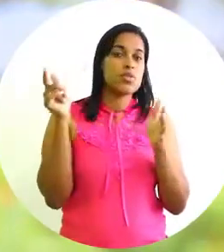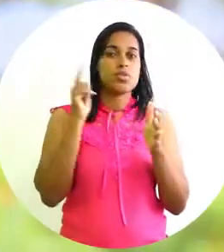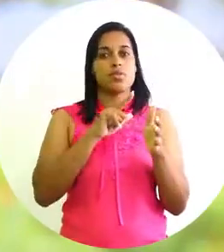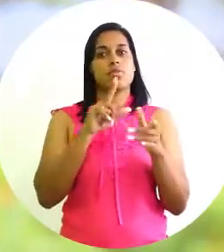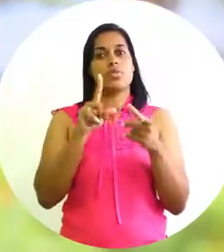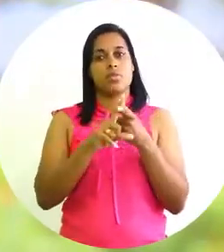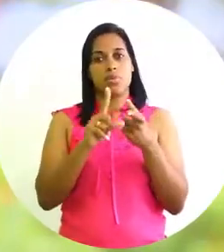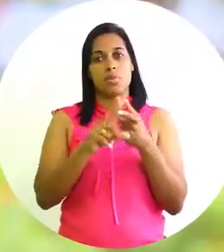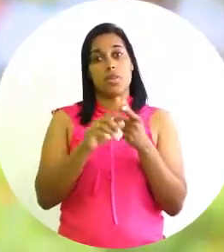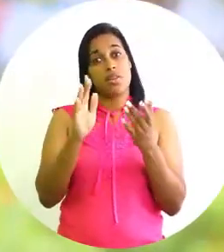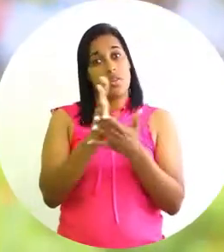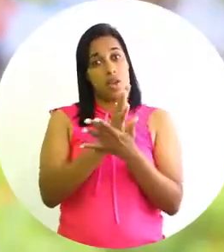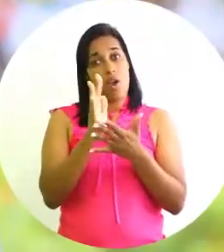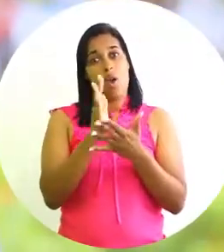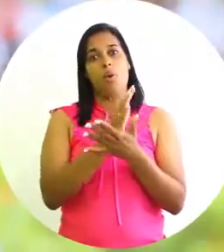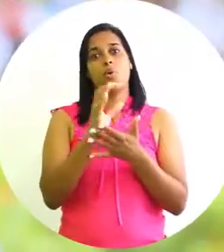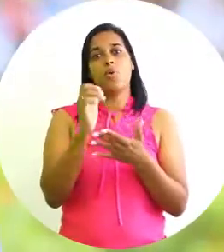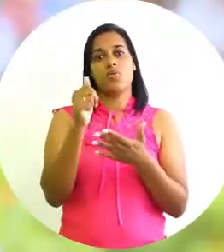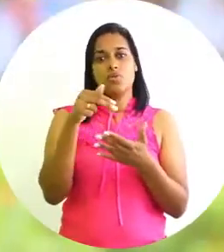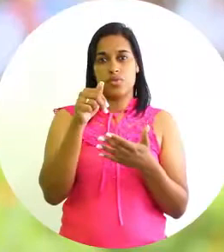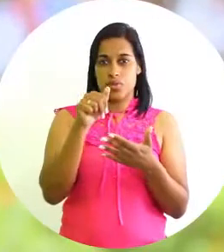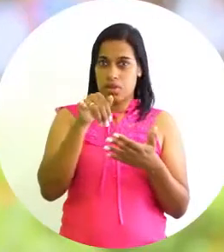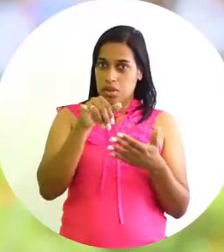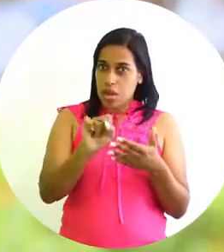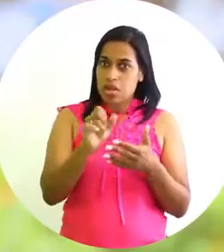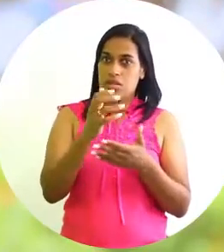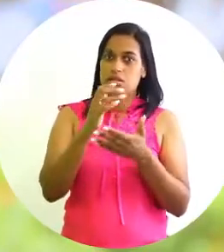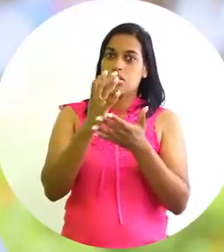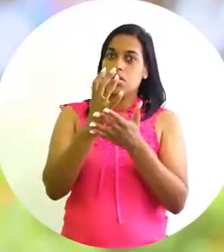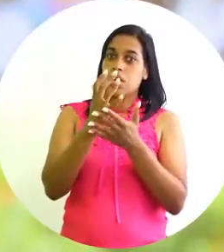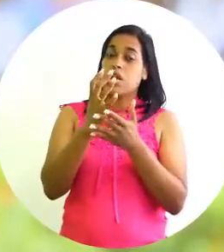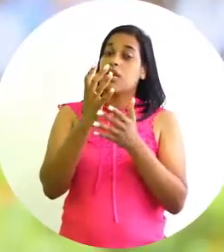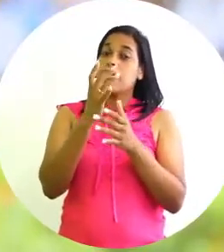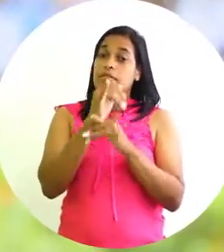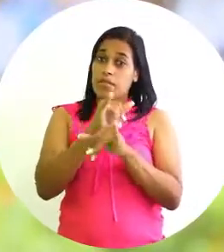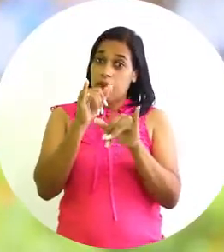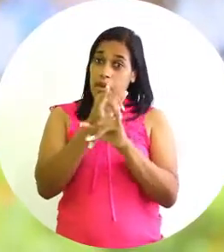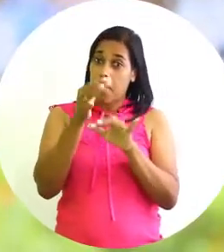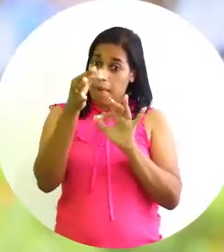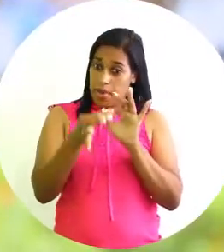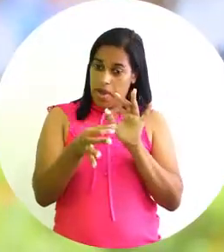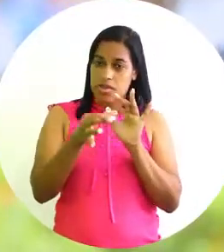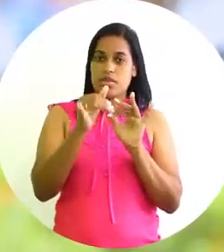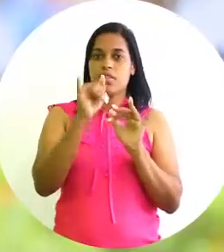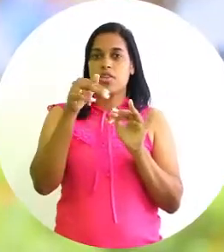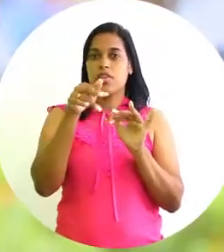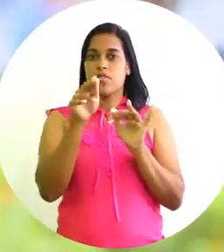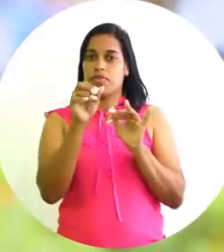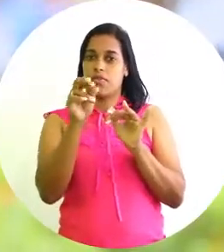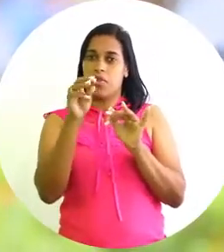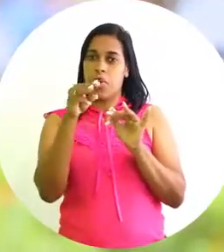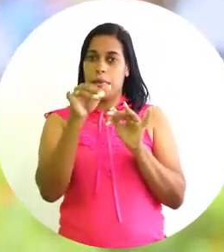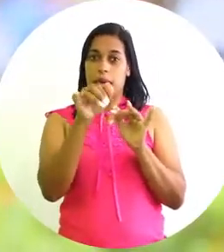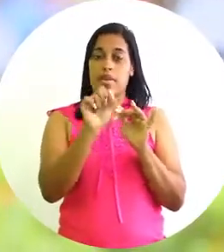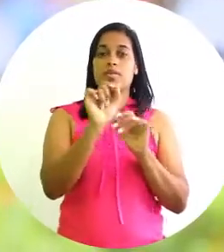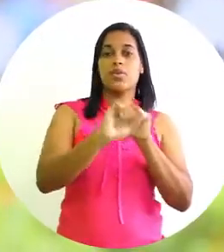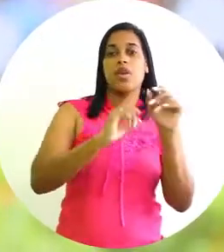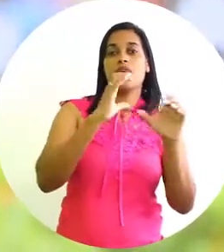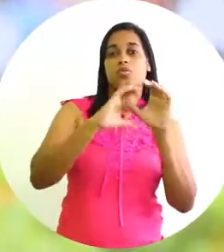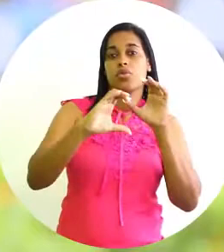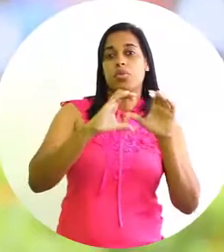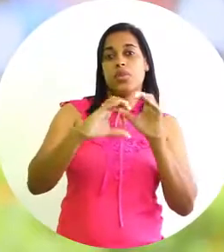nós temos alguns canais que são divididos em formais e informais. Os canais informais são as